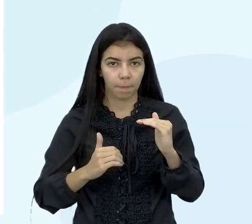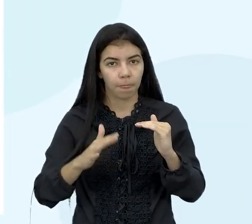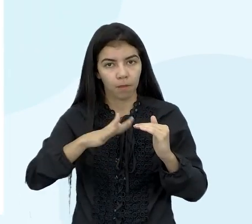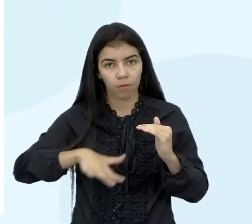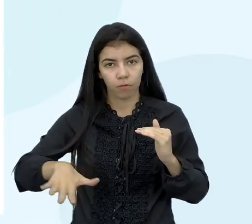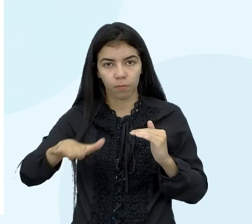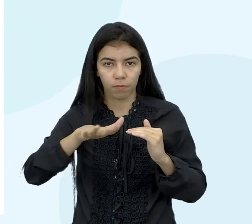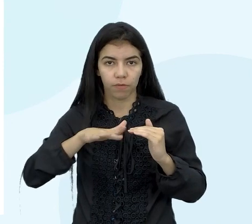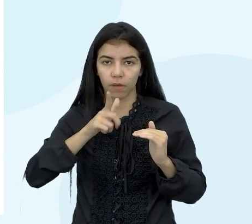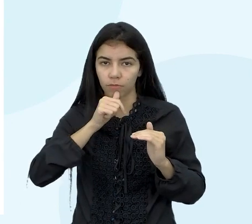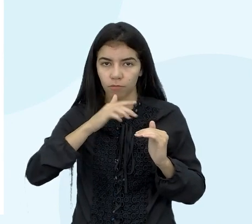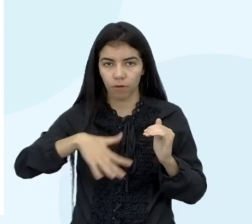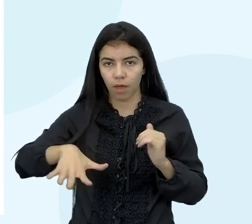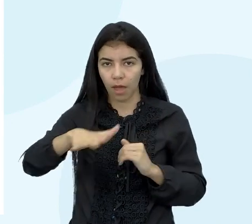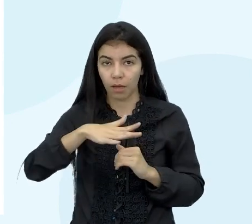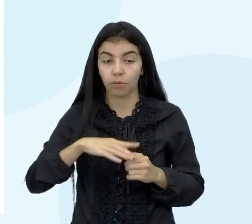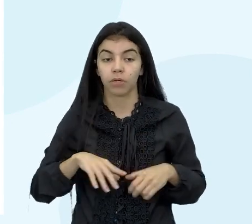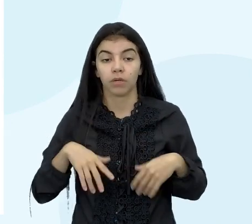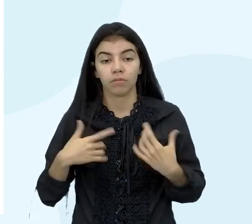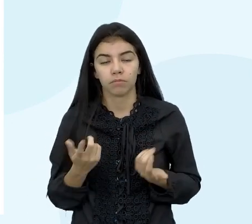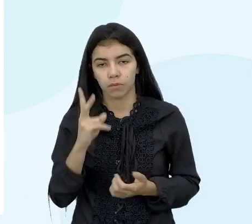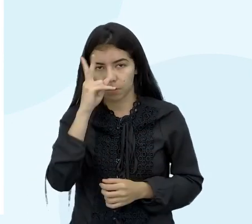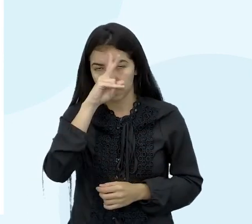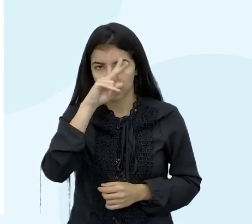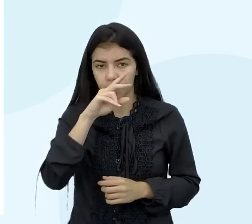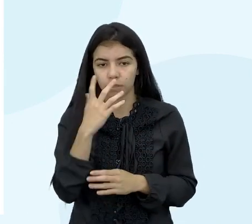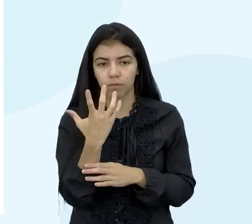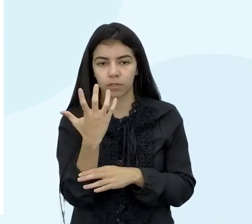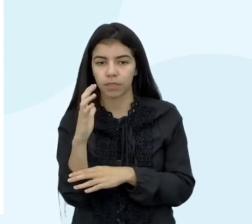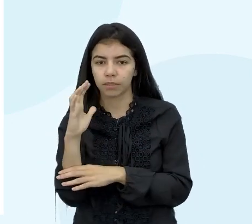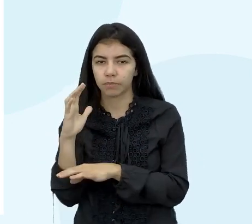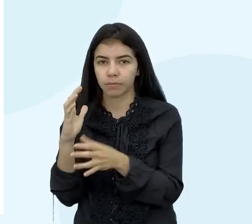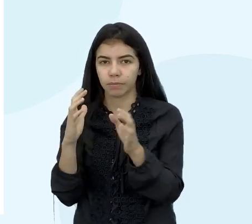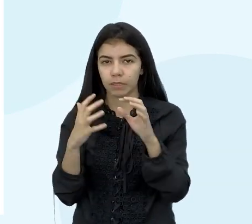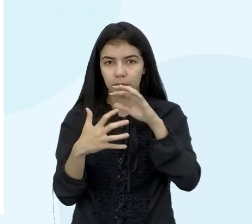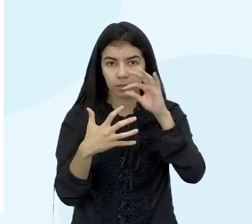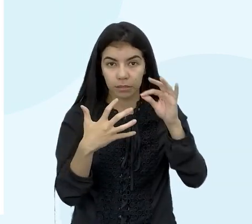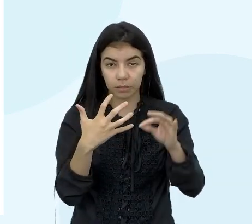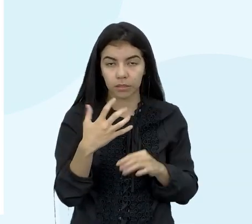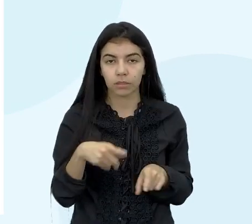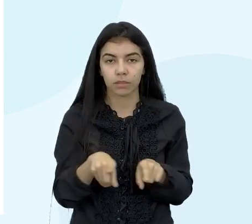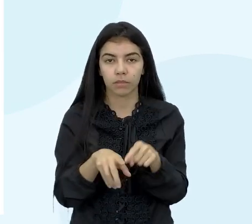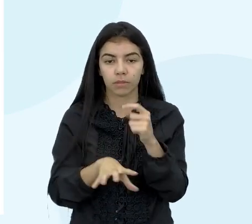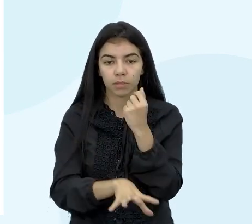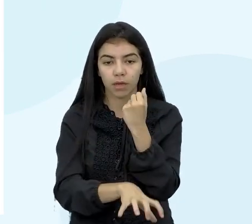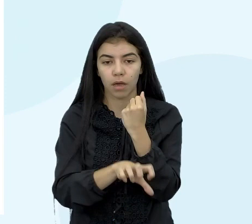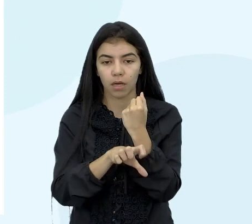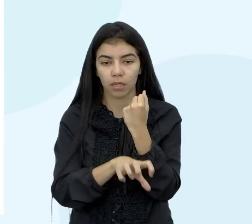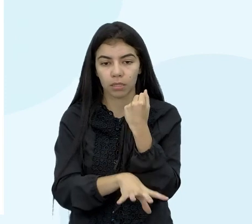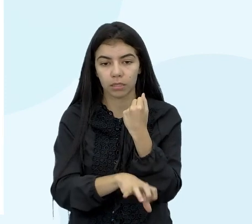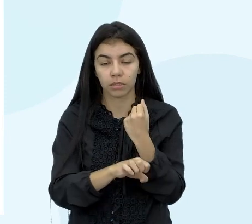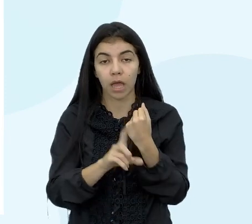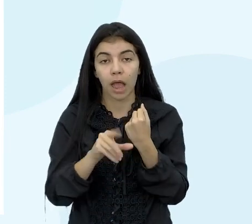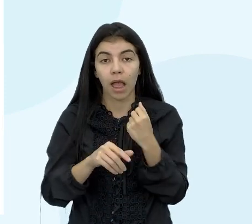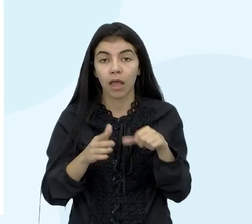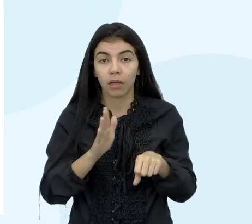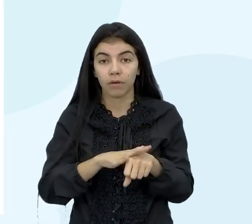um corpo d'água. Lembrando que, então, as plantas, elas são importantes porque as raízes vão promover essa